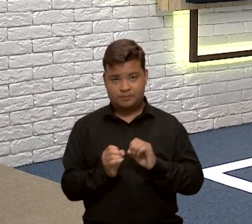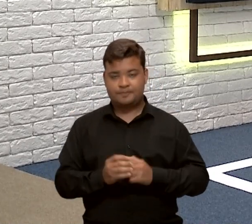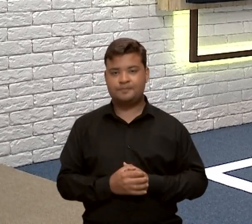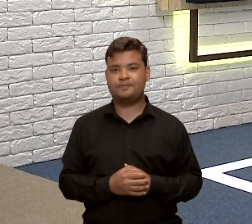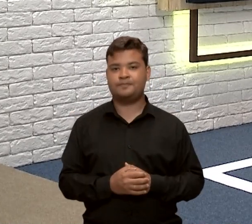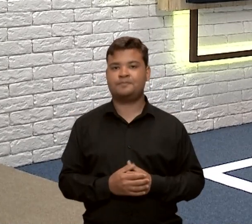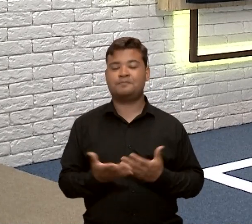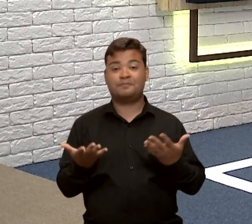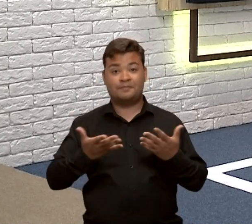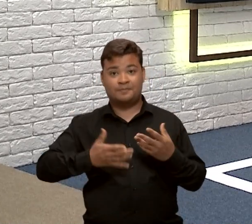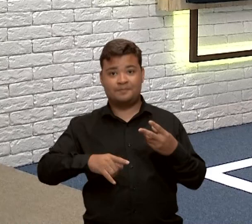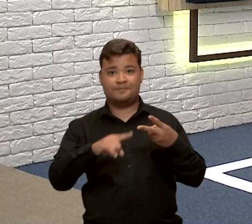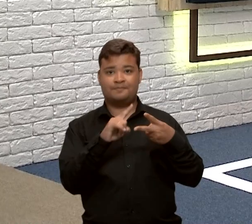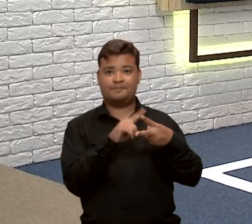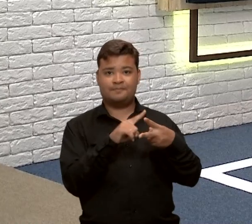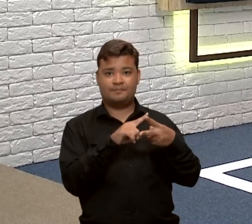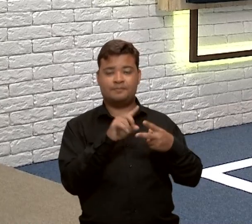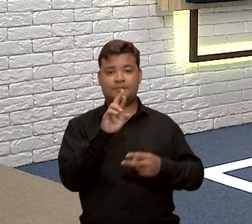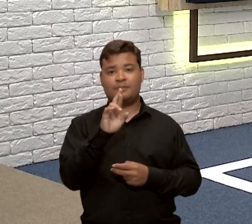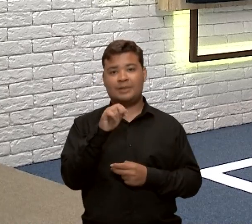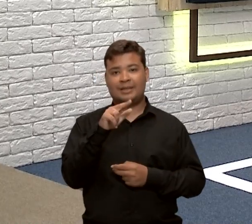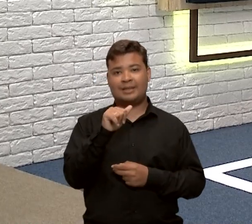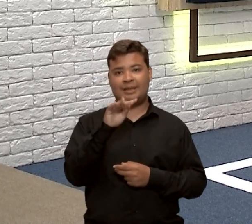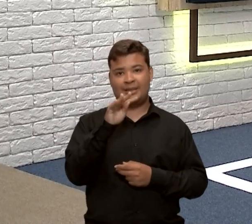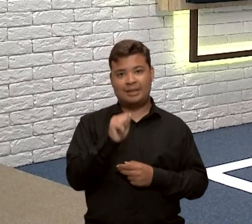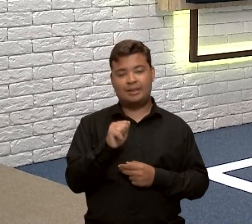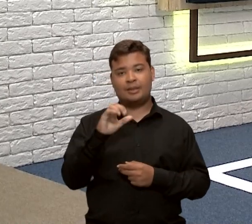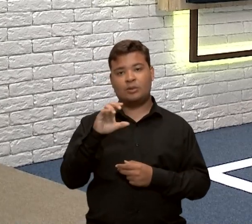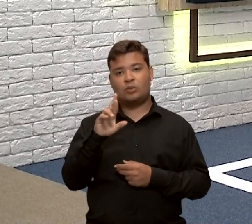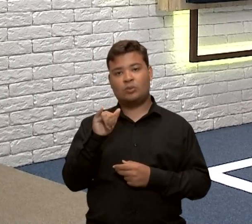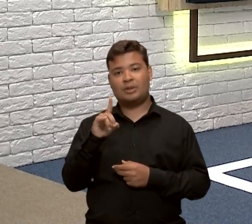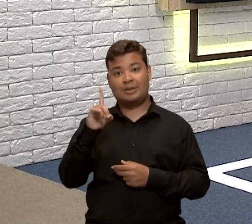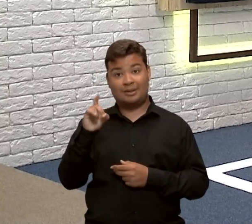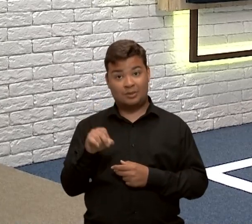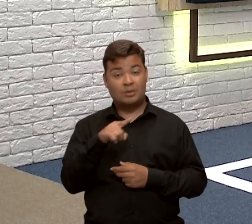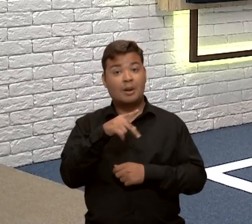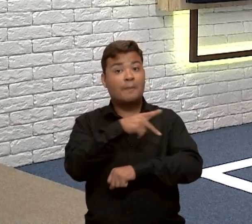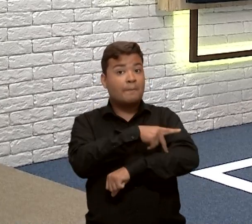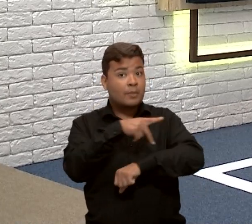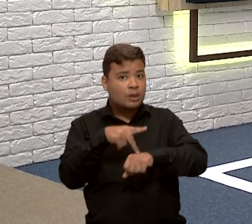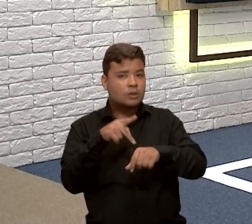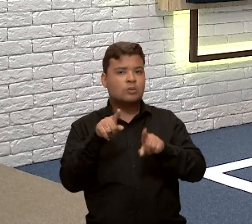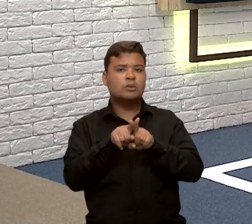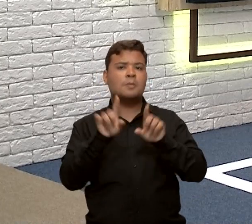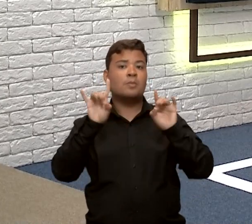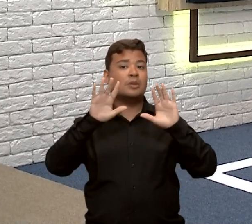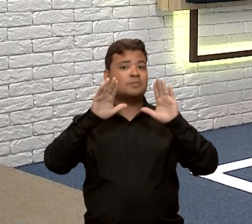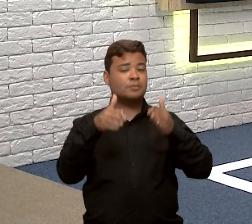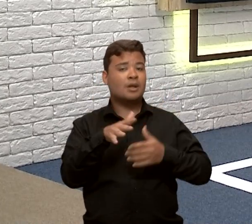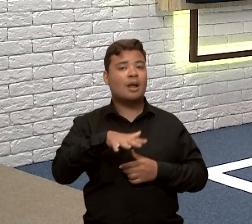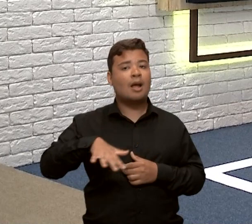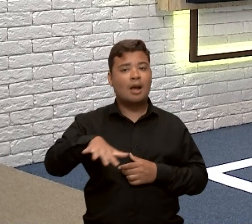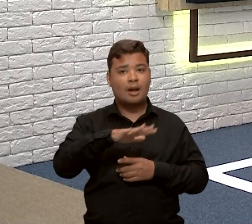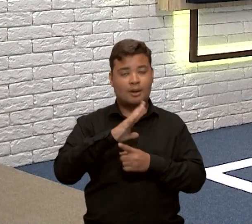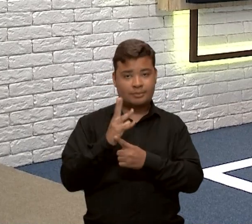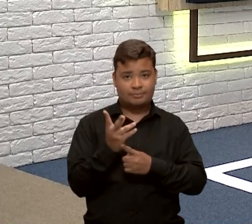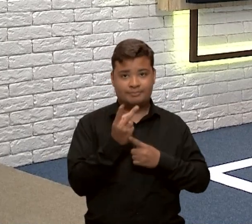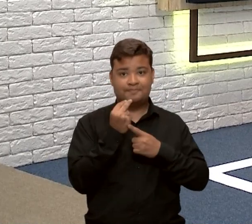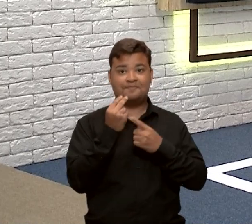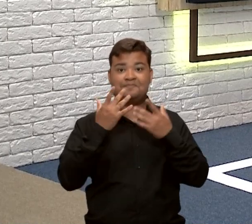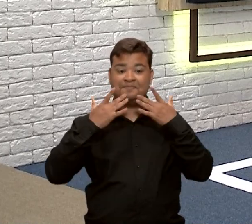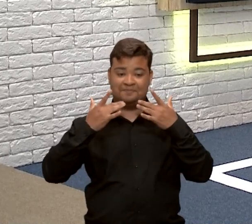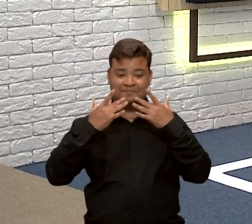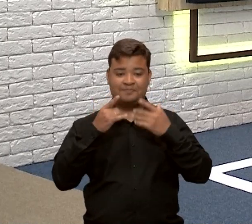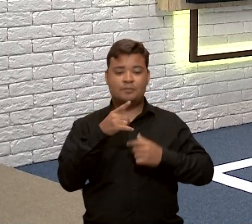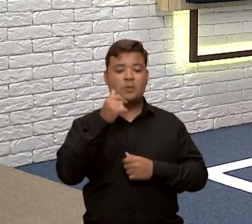recebemos uma nova convidada, a Renata Curado, que é pedagoga e especialista em artes cênicas. Ela se descreve como uma